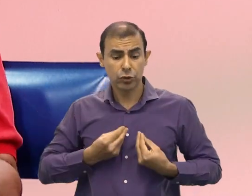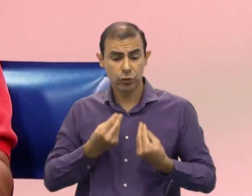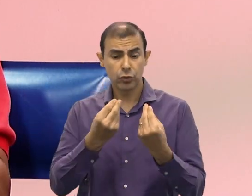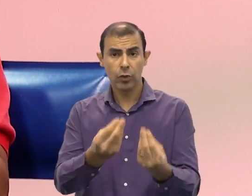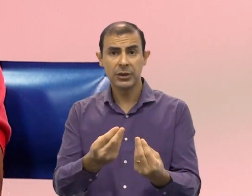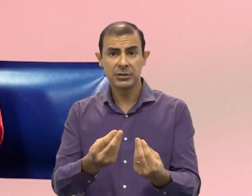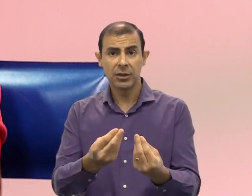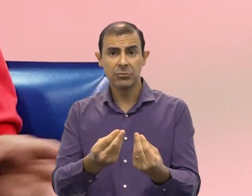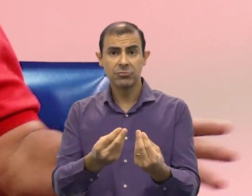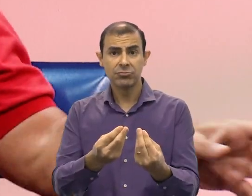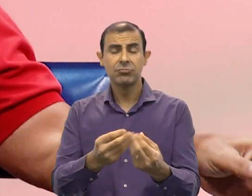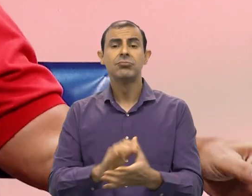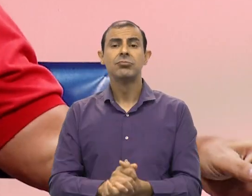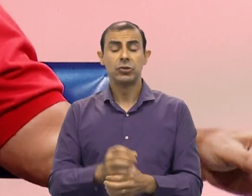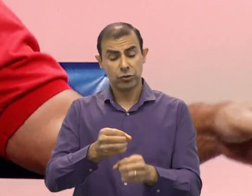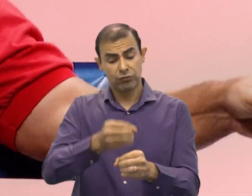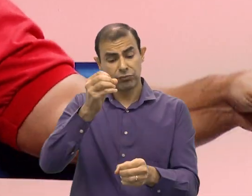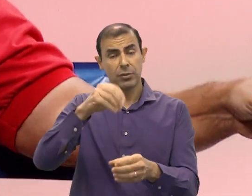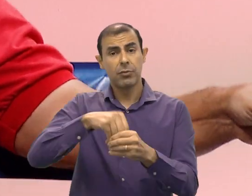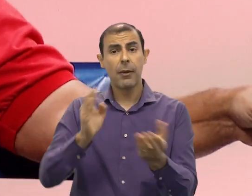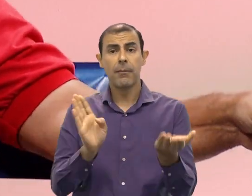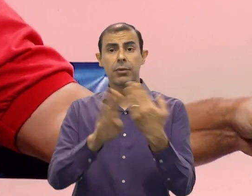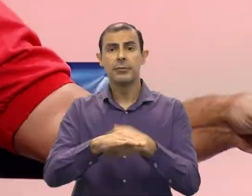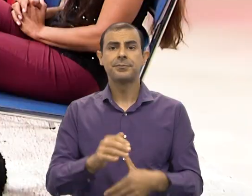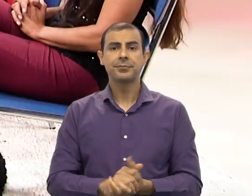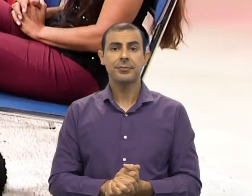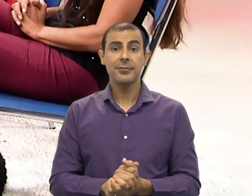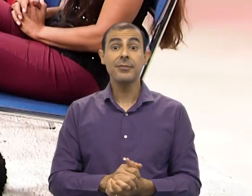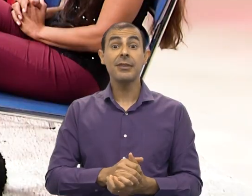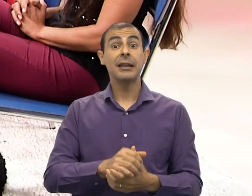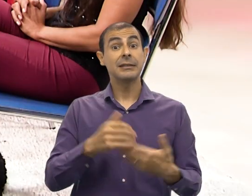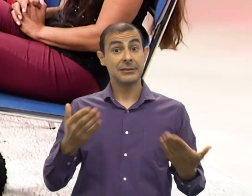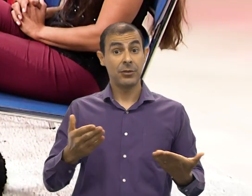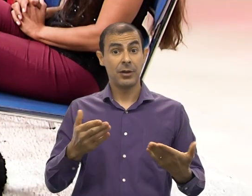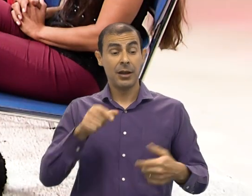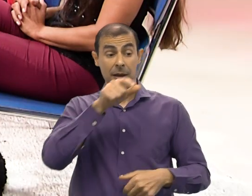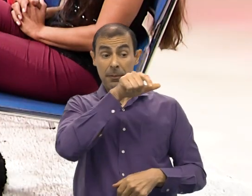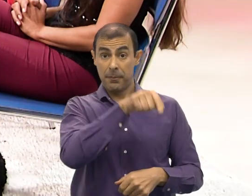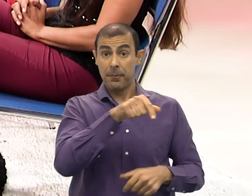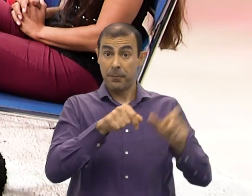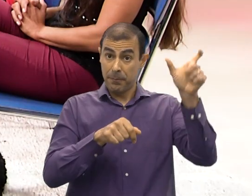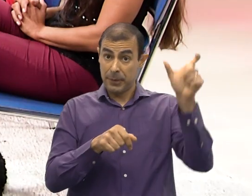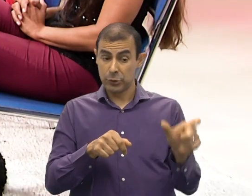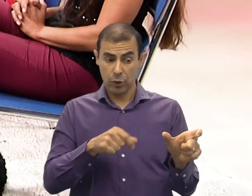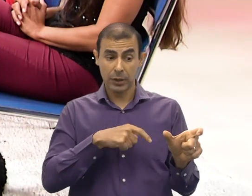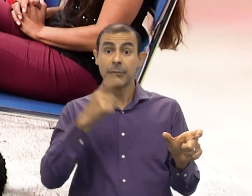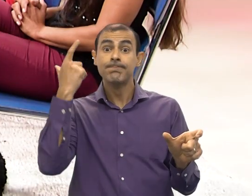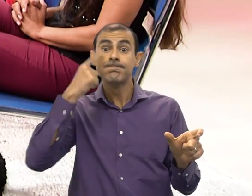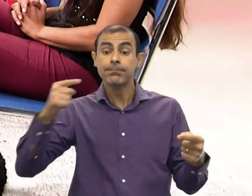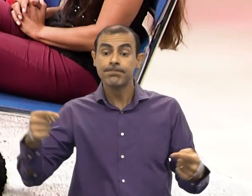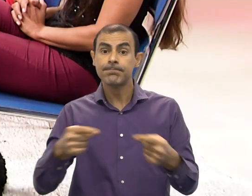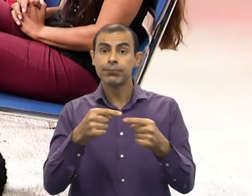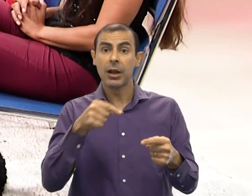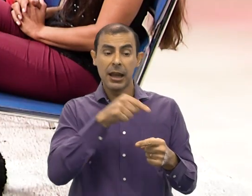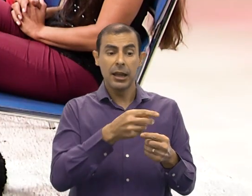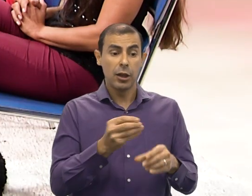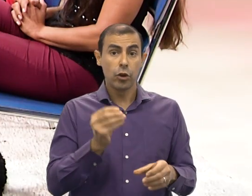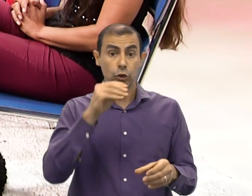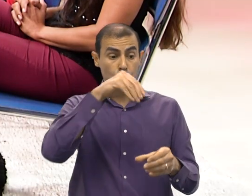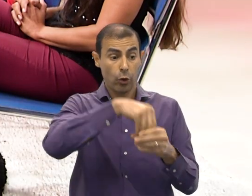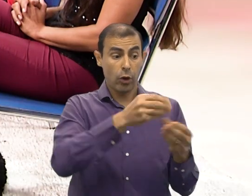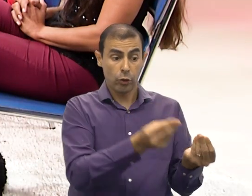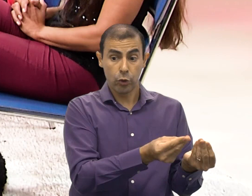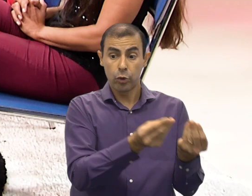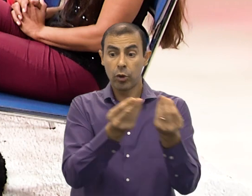planeta. Portanto, quando o doador é chamado para fazer a doação na cidade, distante da cidade